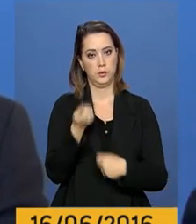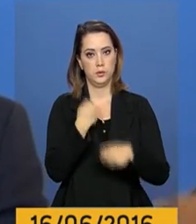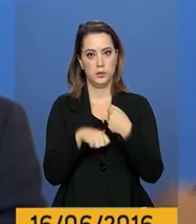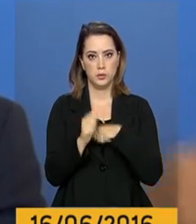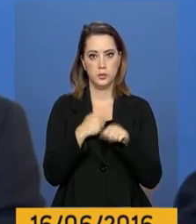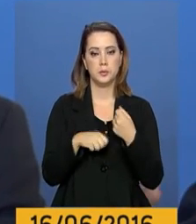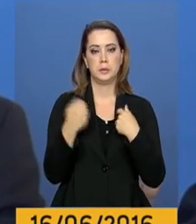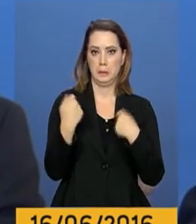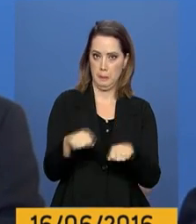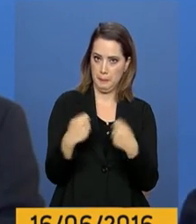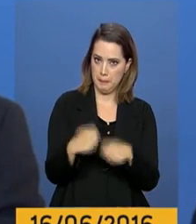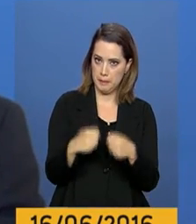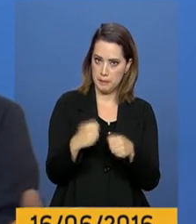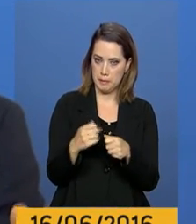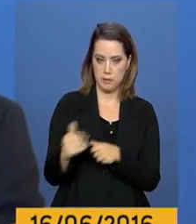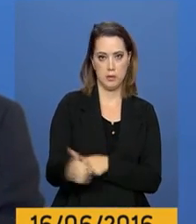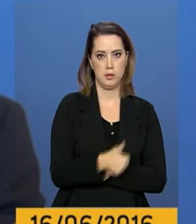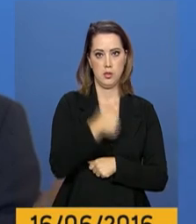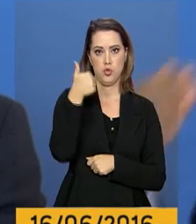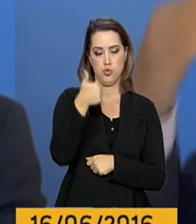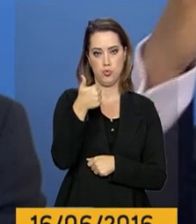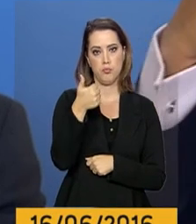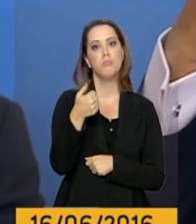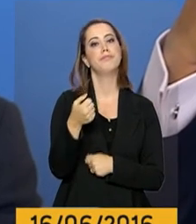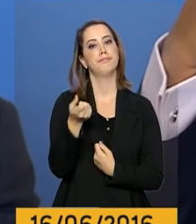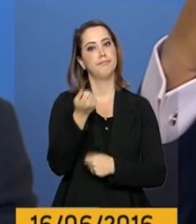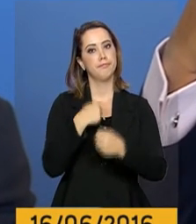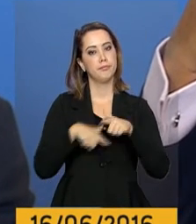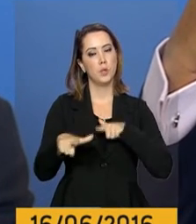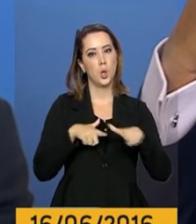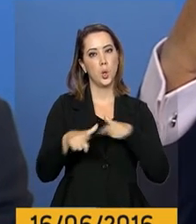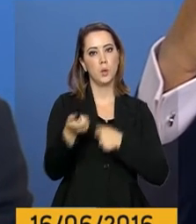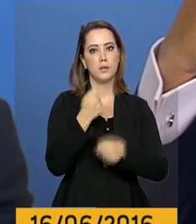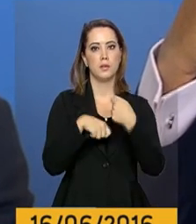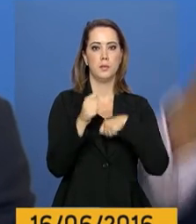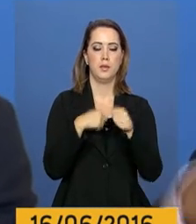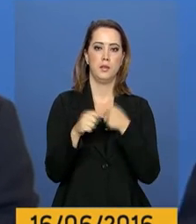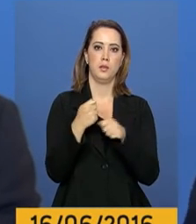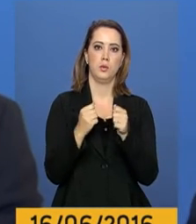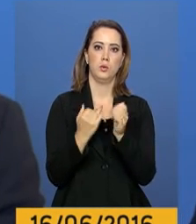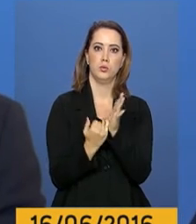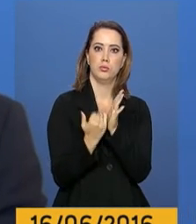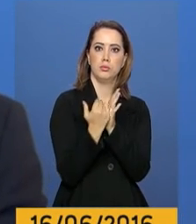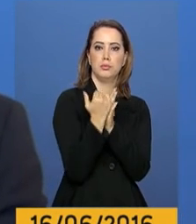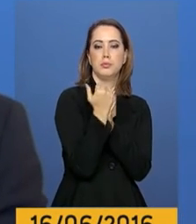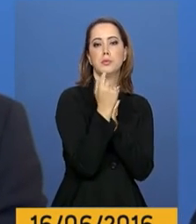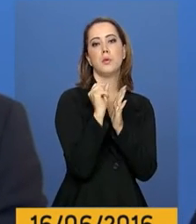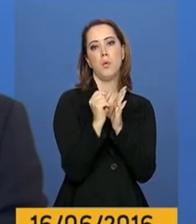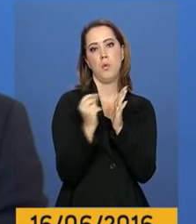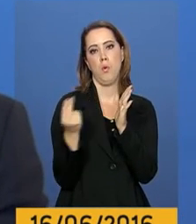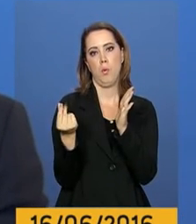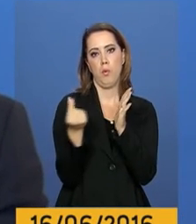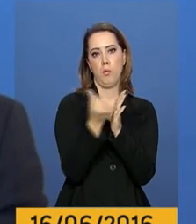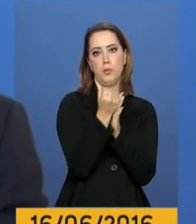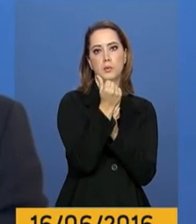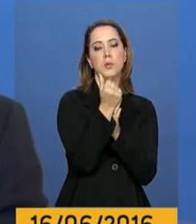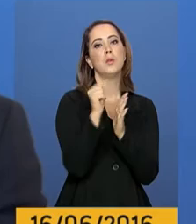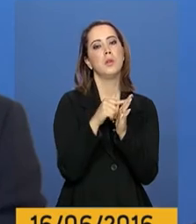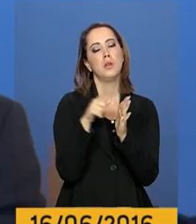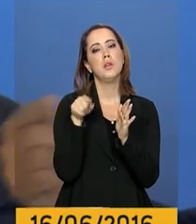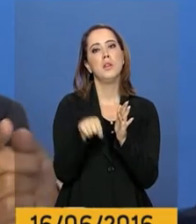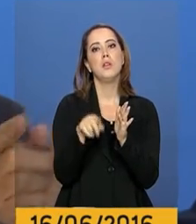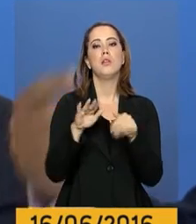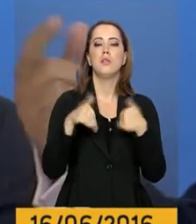uma maior atividade econômica, evidentemente que a receita tributária sobe. E aí, as instituições de ensino,